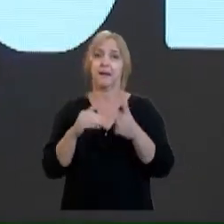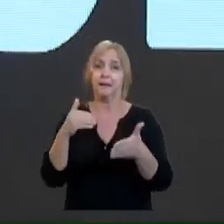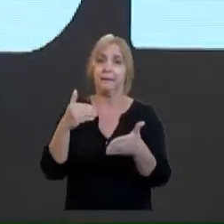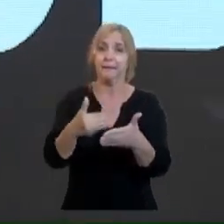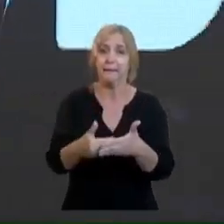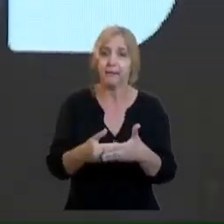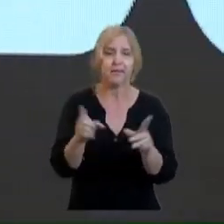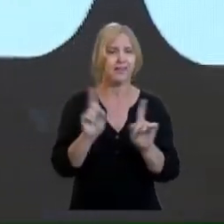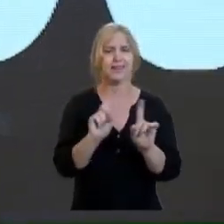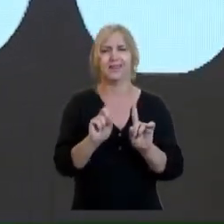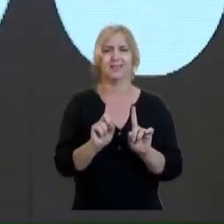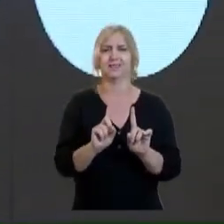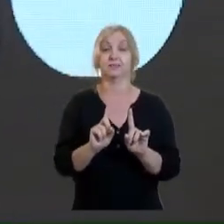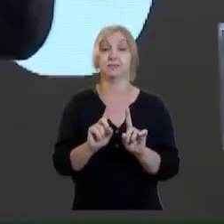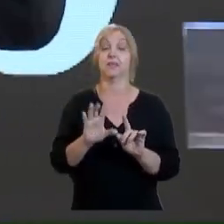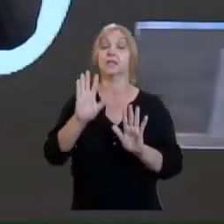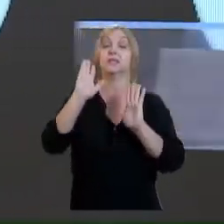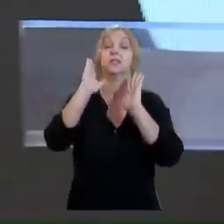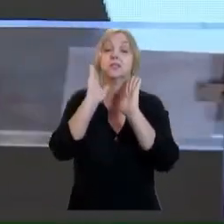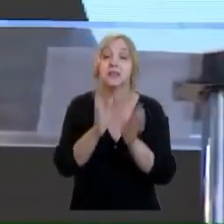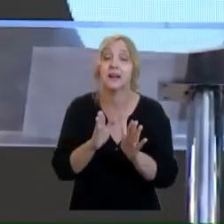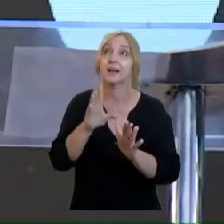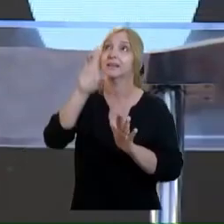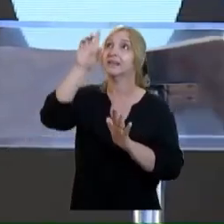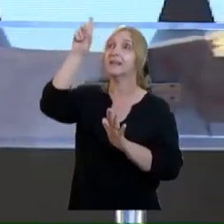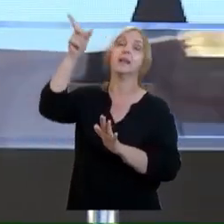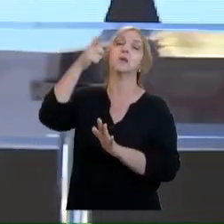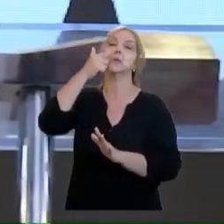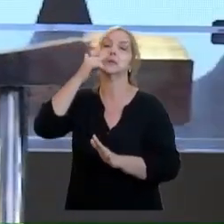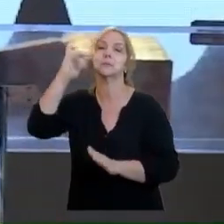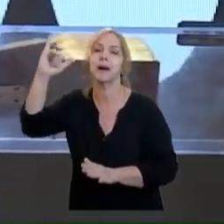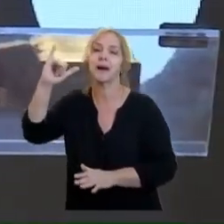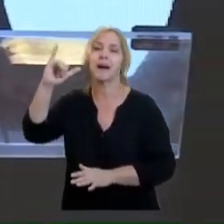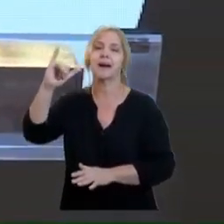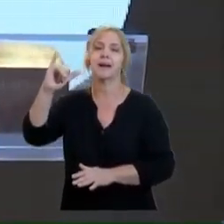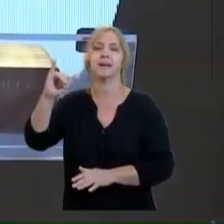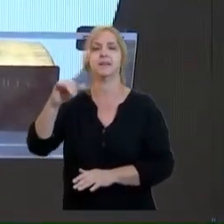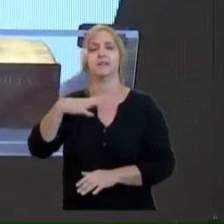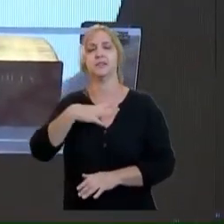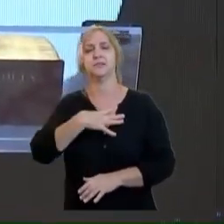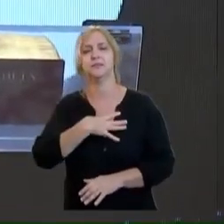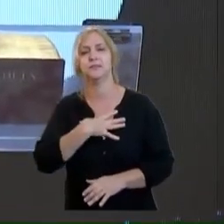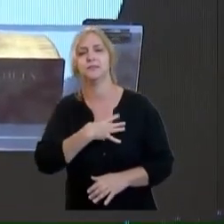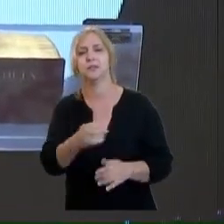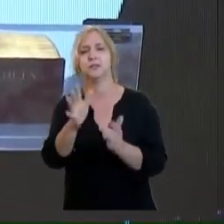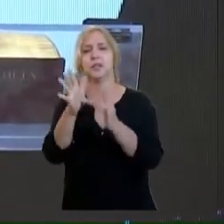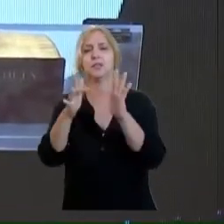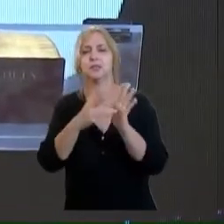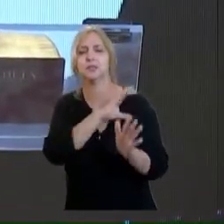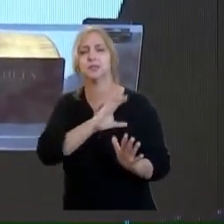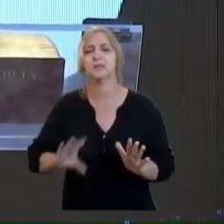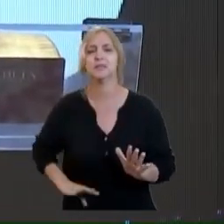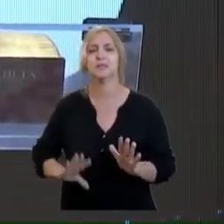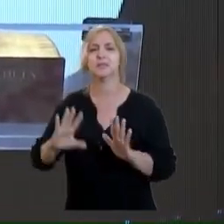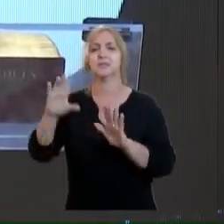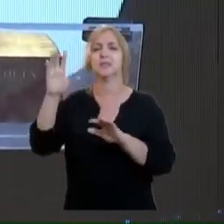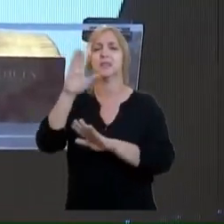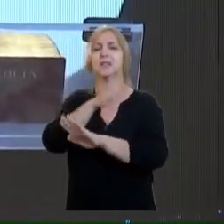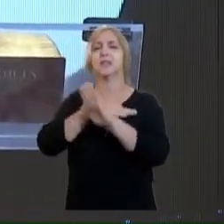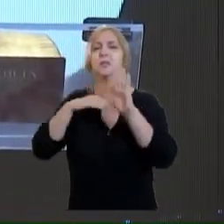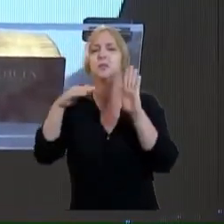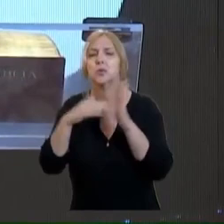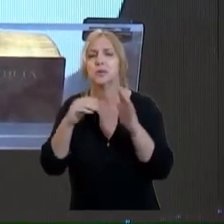situação. Já existe. Bendito Deus e Pai de nosso Senhor Jesus Cristo, que nos tem abençoado com